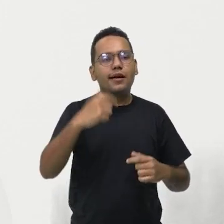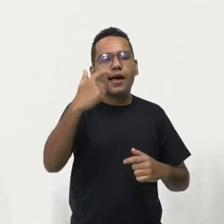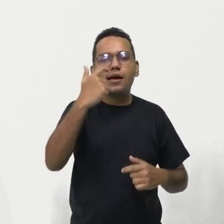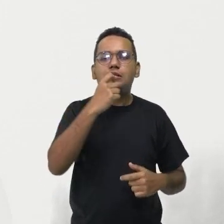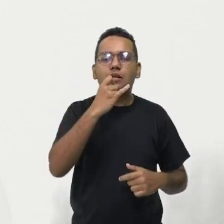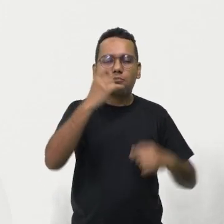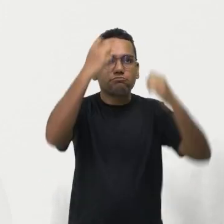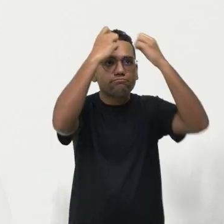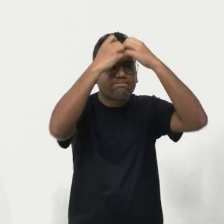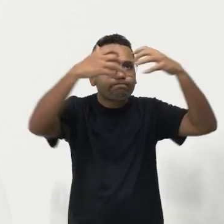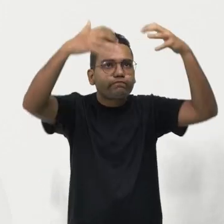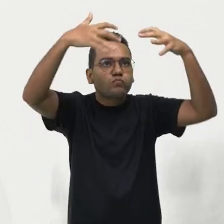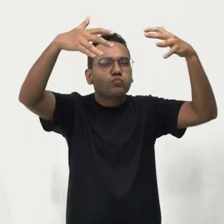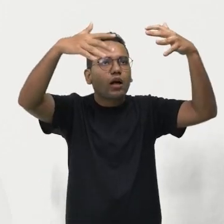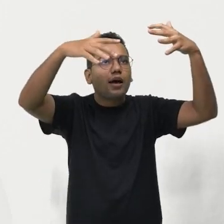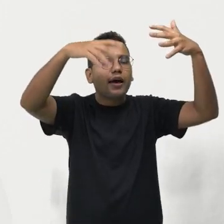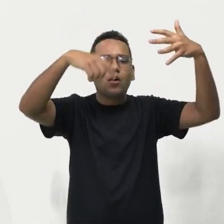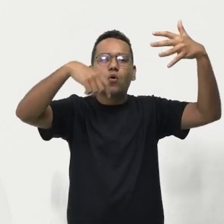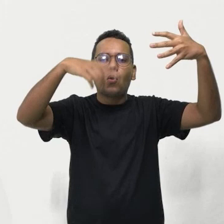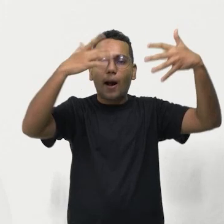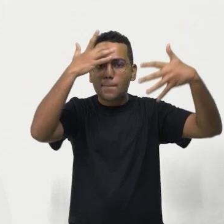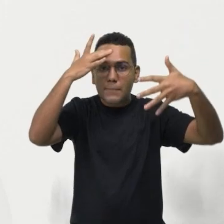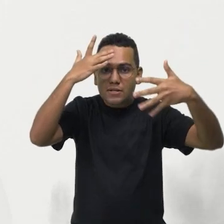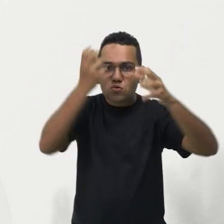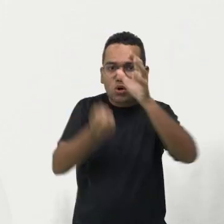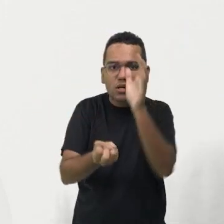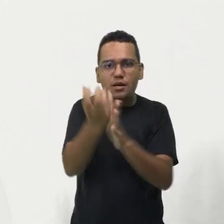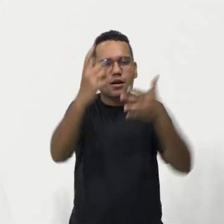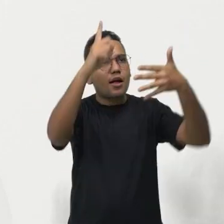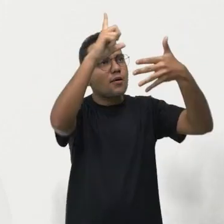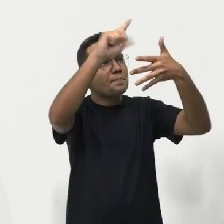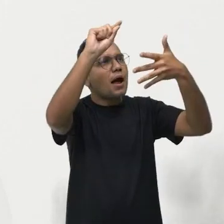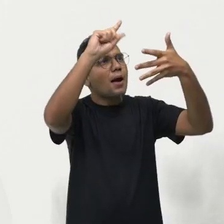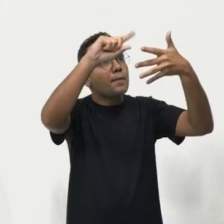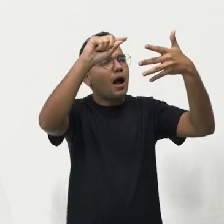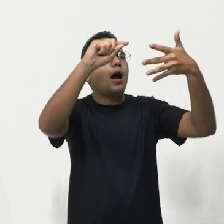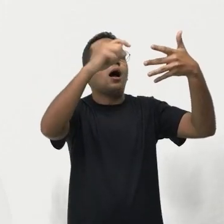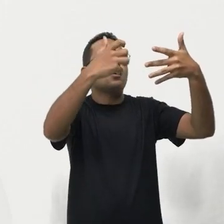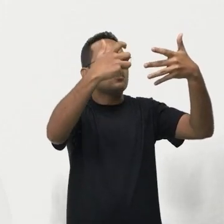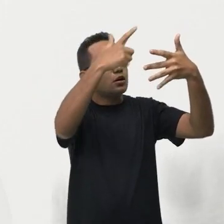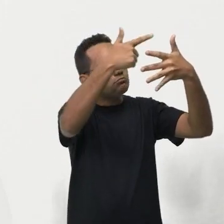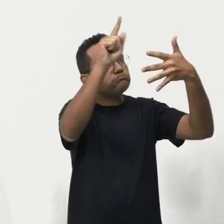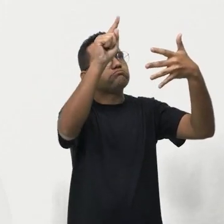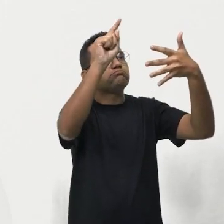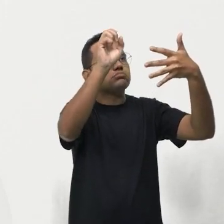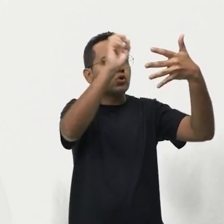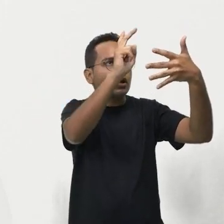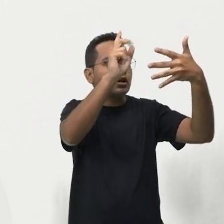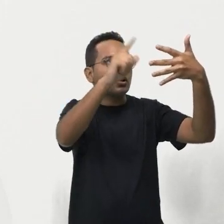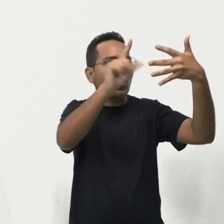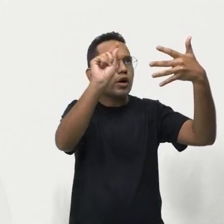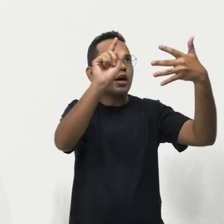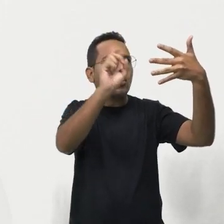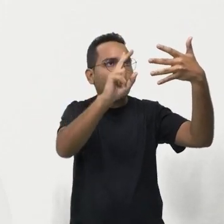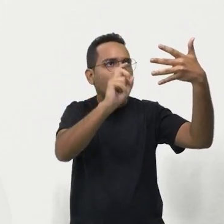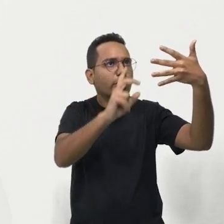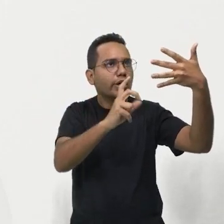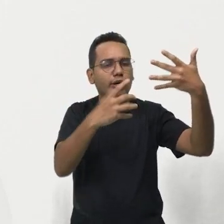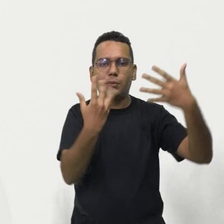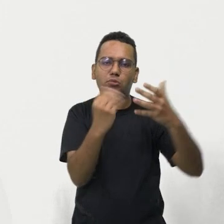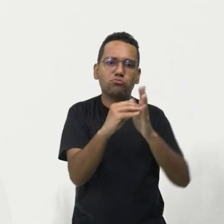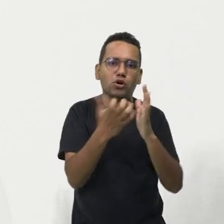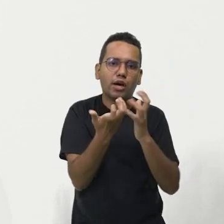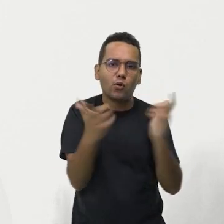de informações que vão para o resumo e outras que serão deixadas de fora. Pikachu, da